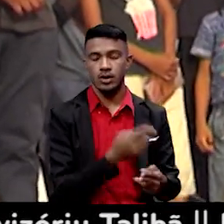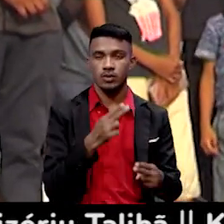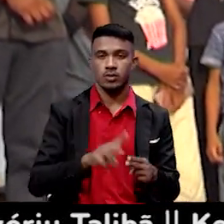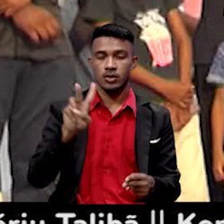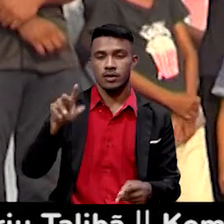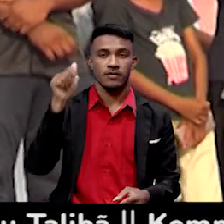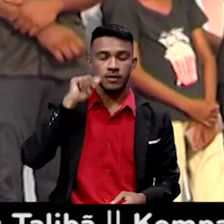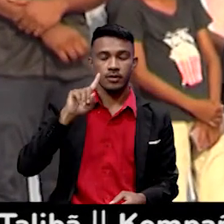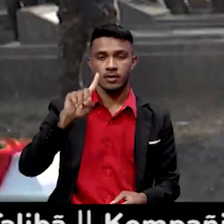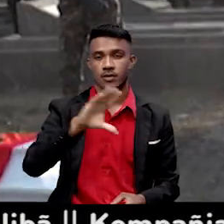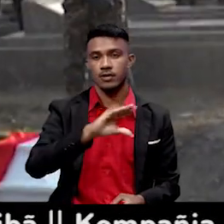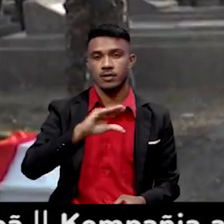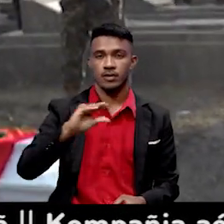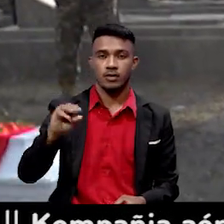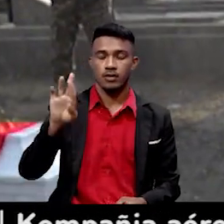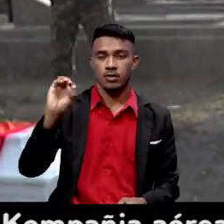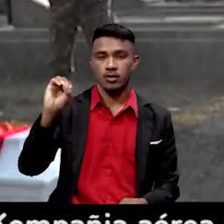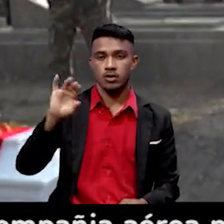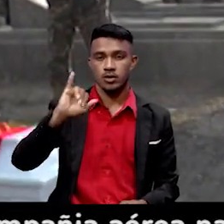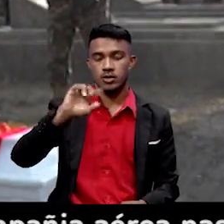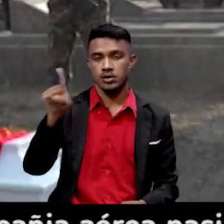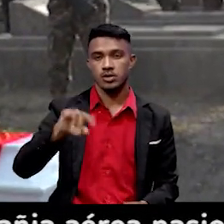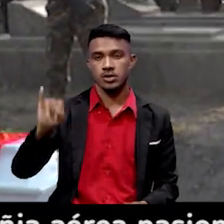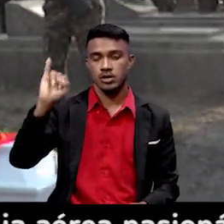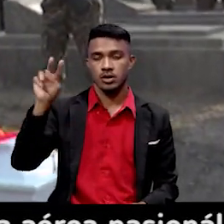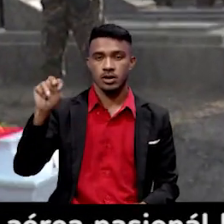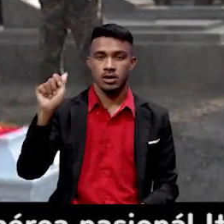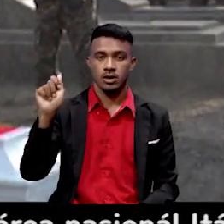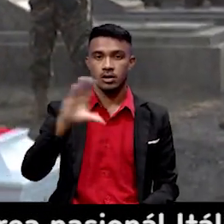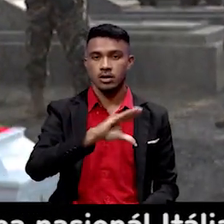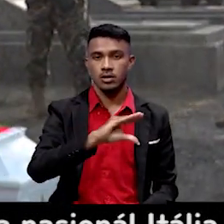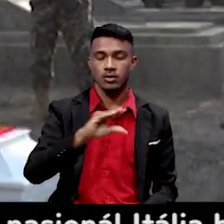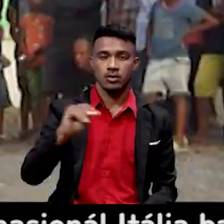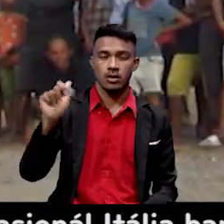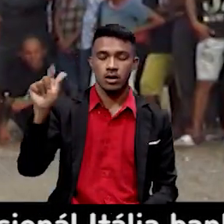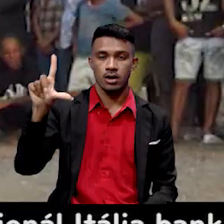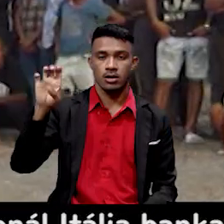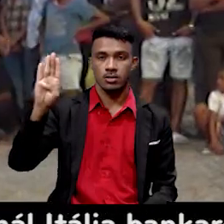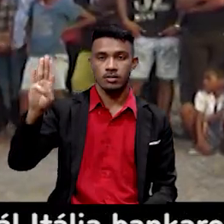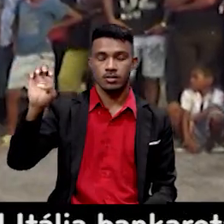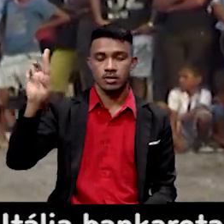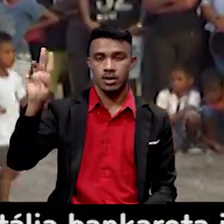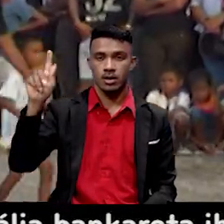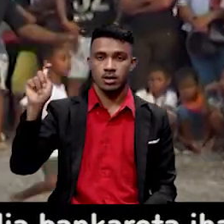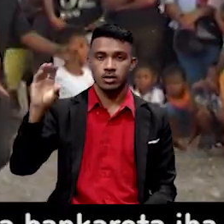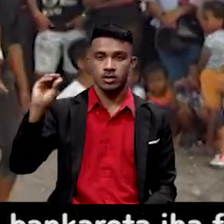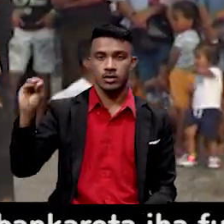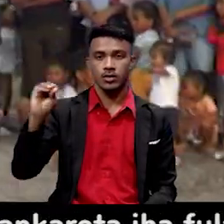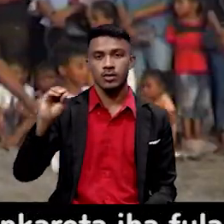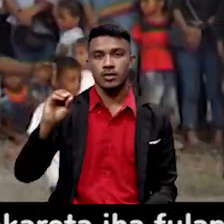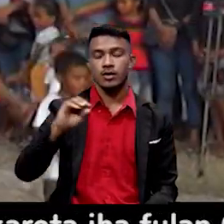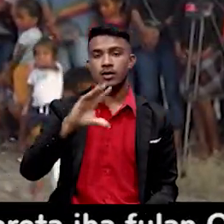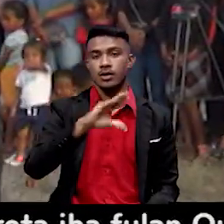Santos, Rosinha dos Santos Pereira, Raquelia Alessandre dos Santos Pereira, Alberto Hunu Mali Santos Barros,